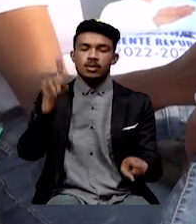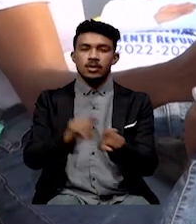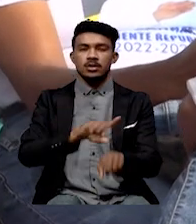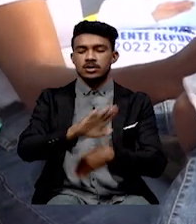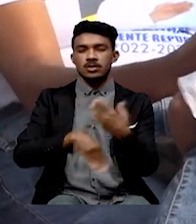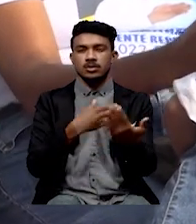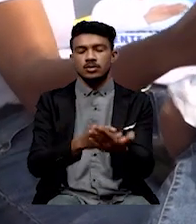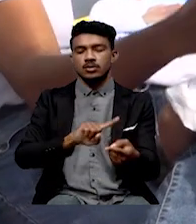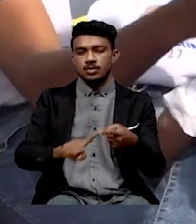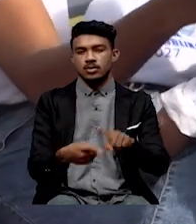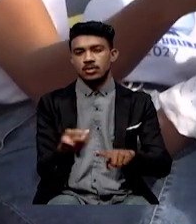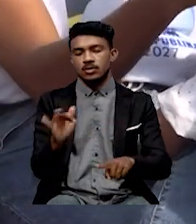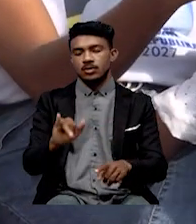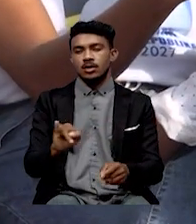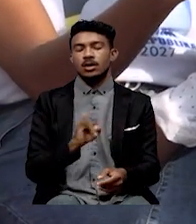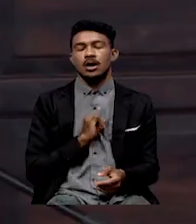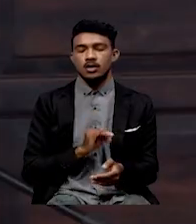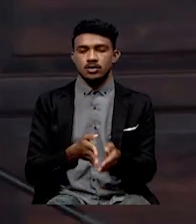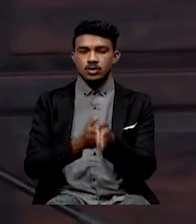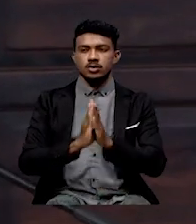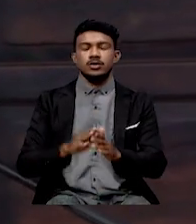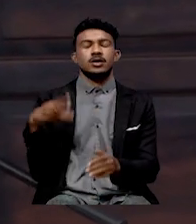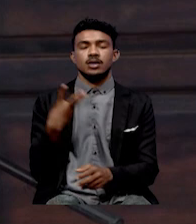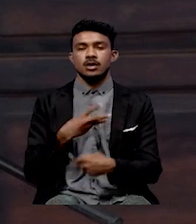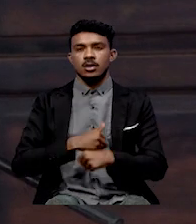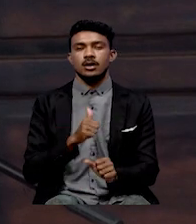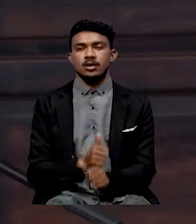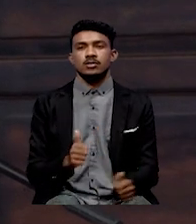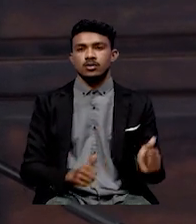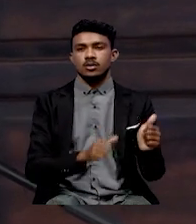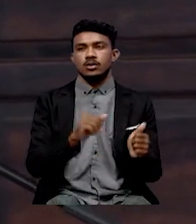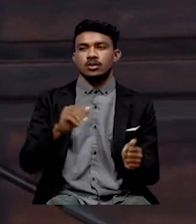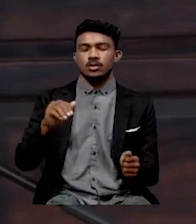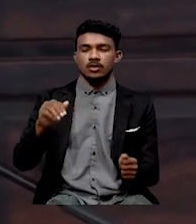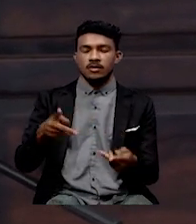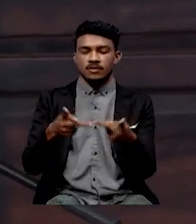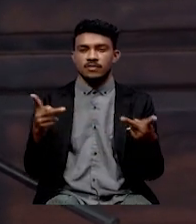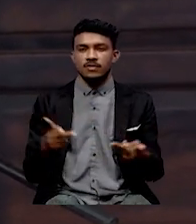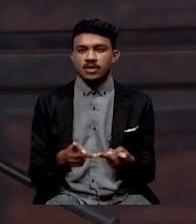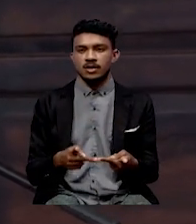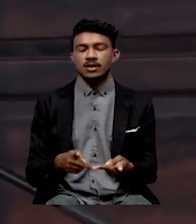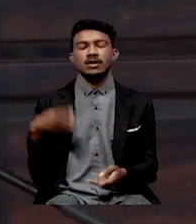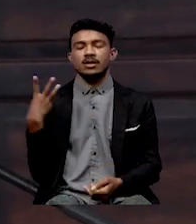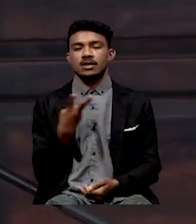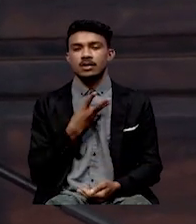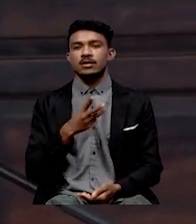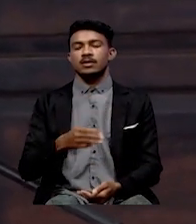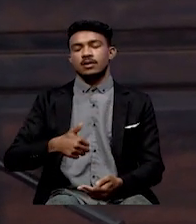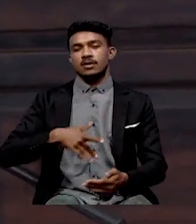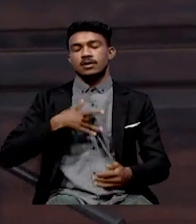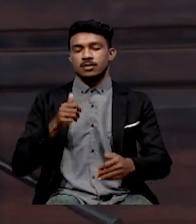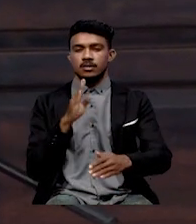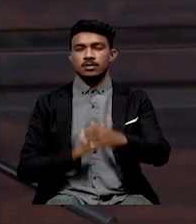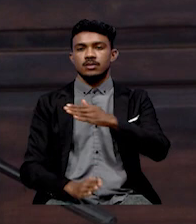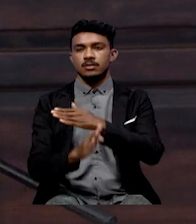belo sira, Augusto para ita utiliza posko ne simboliza ita ne hakraika, simboliza ita ne